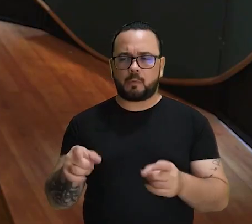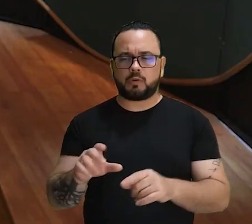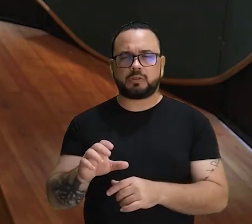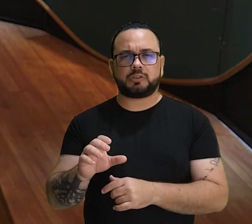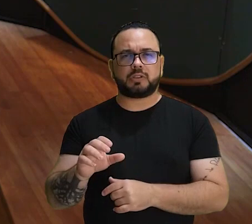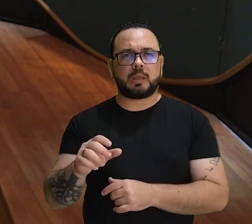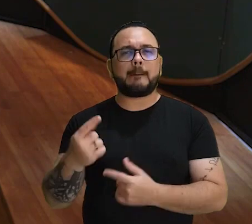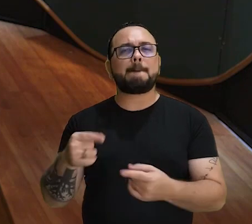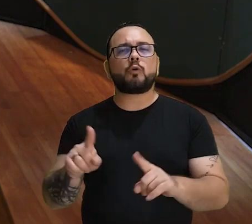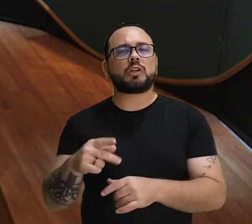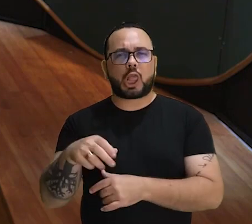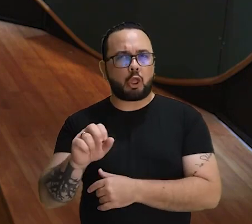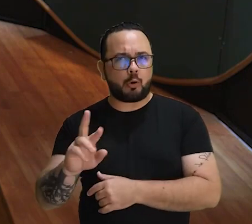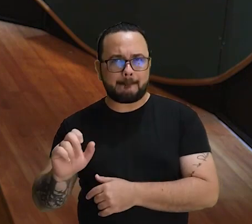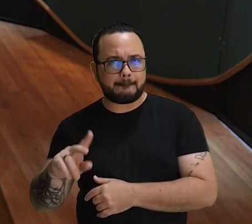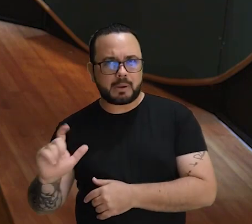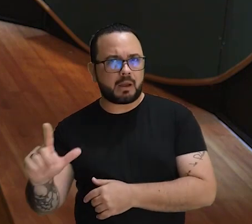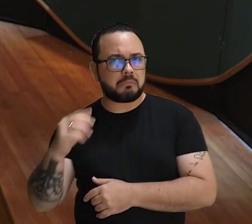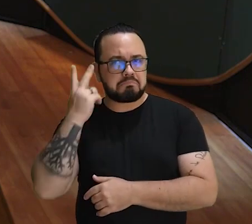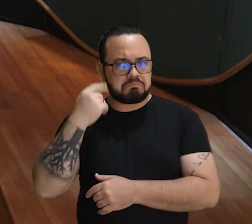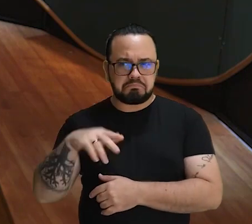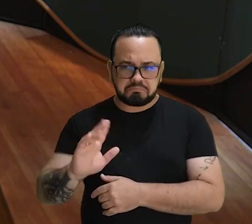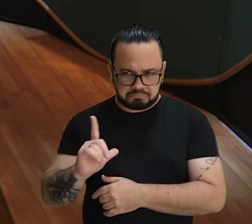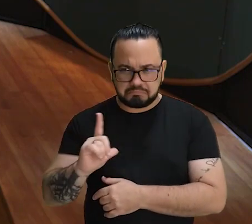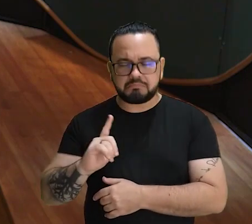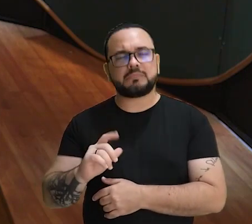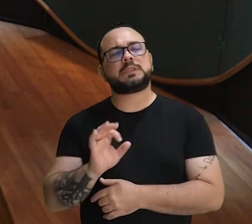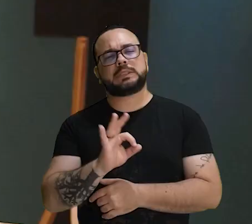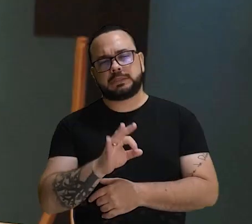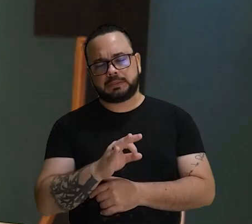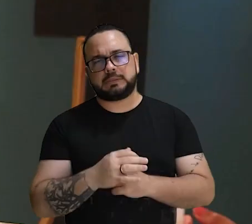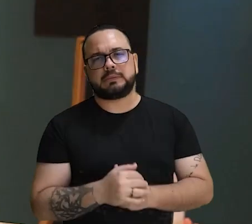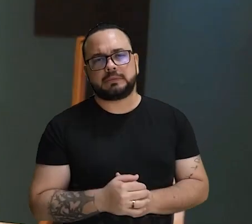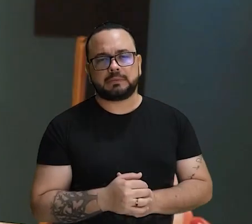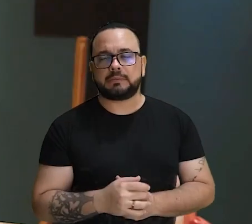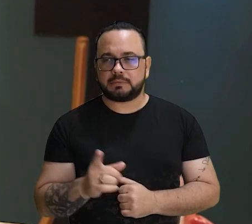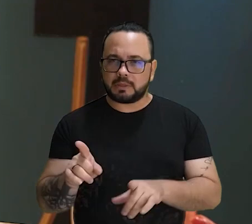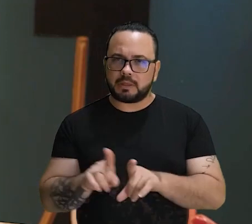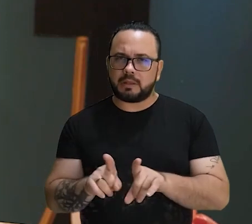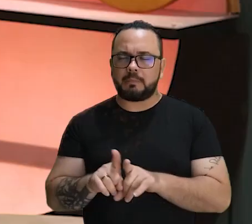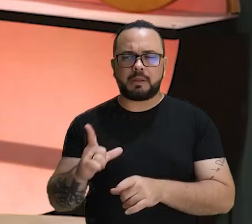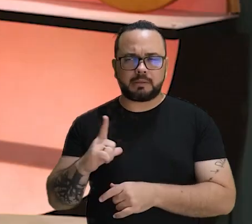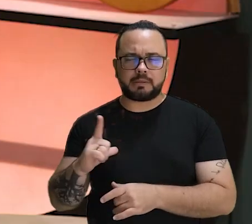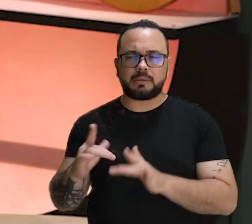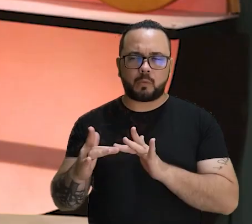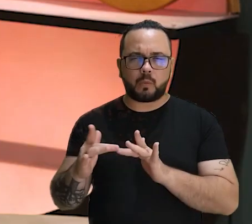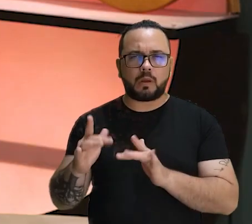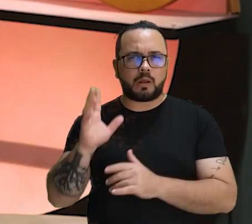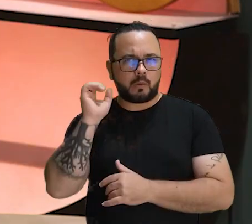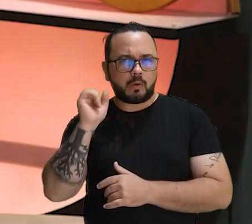ouve também? Músicas, assim, mais convencionais? Não, super, super. E você tem uma relação também com